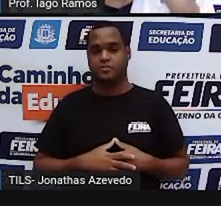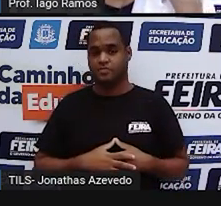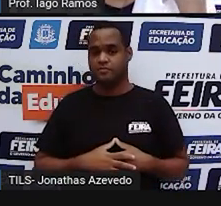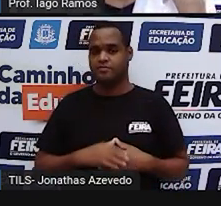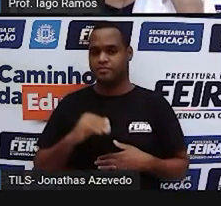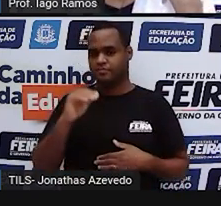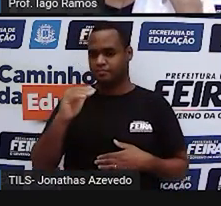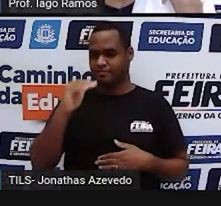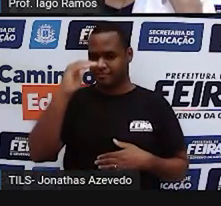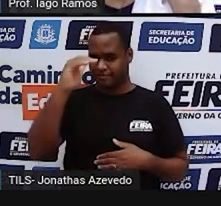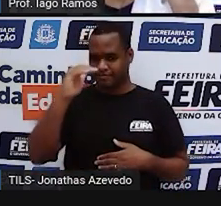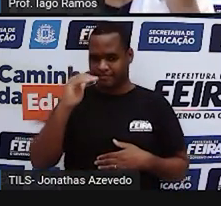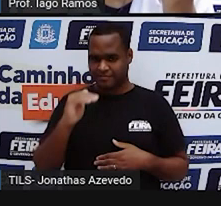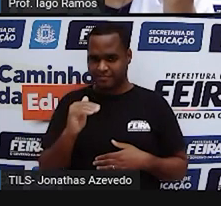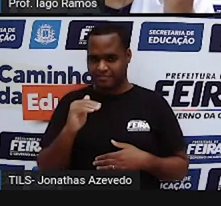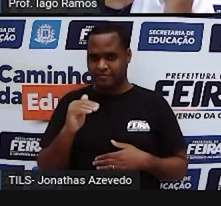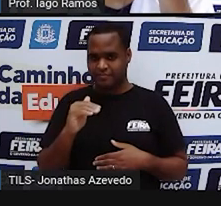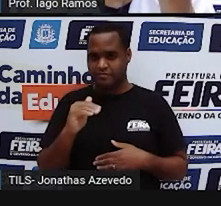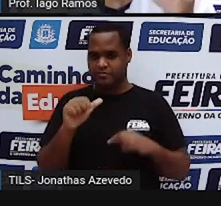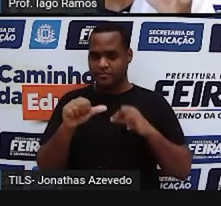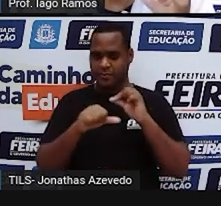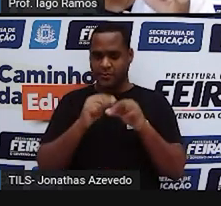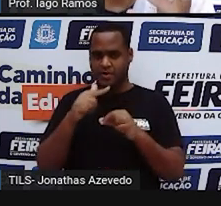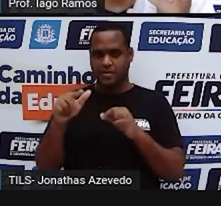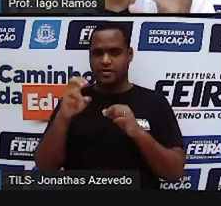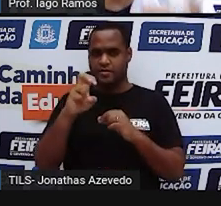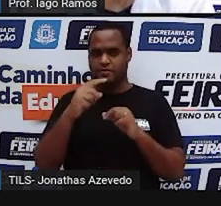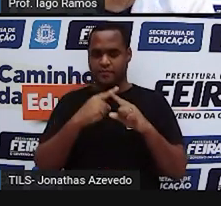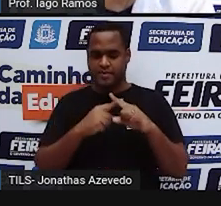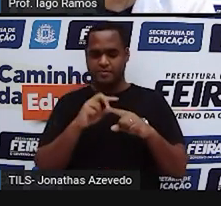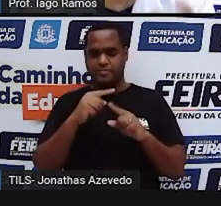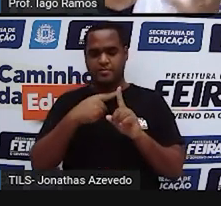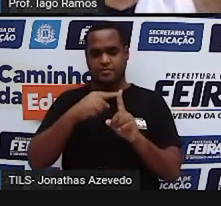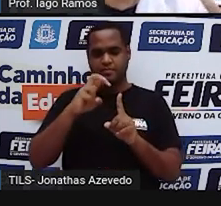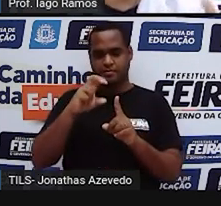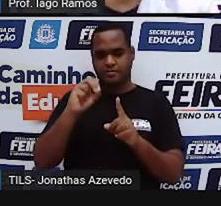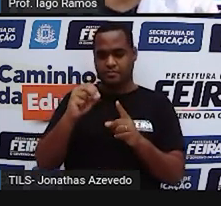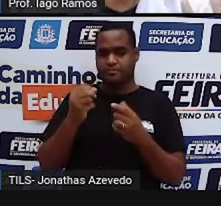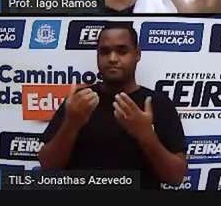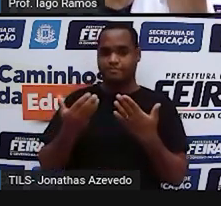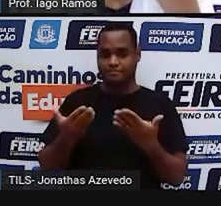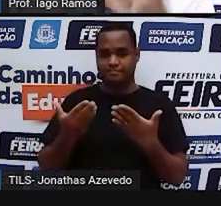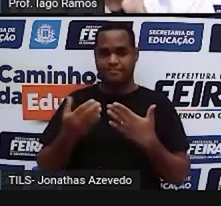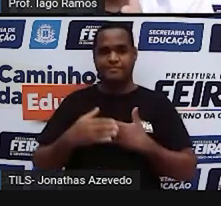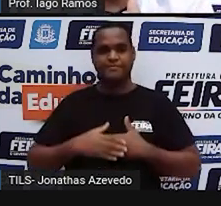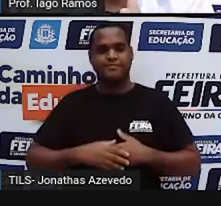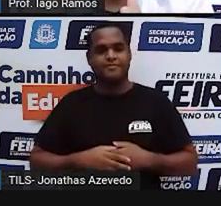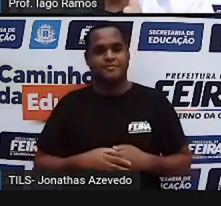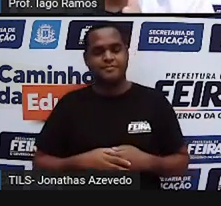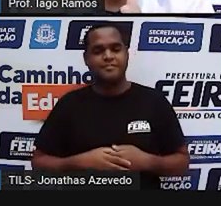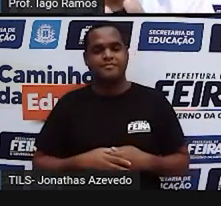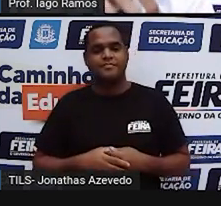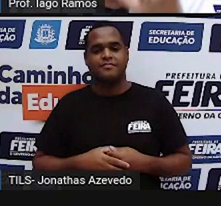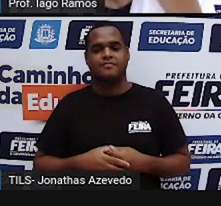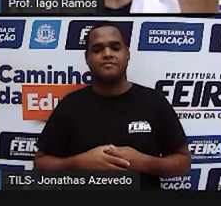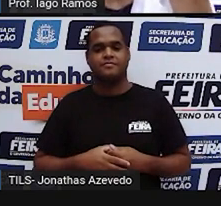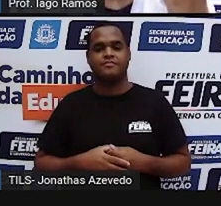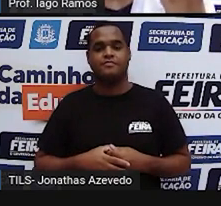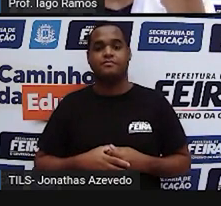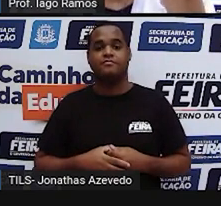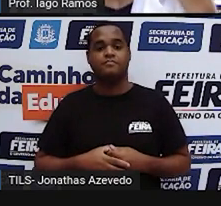resultado de cima que é o 5x o próximo passo é somar 50 então eu escrevo 5 x + 50